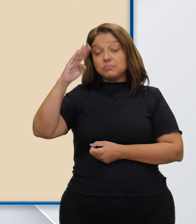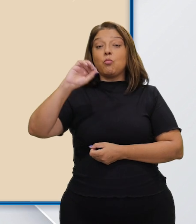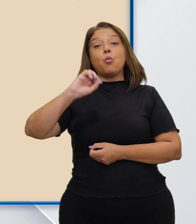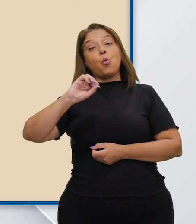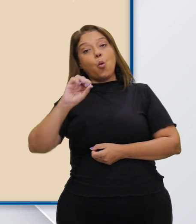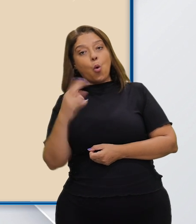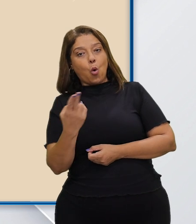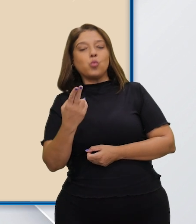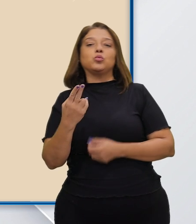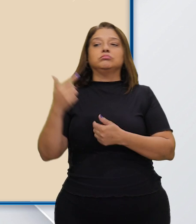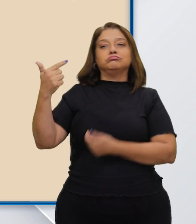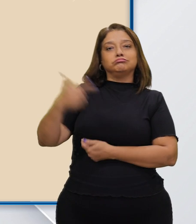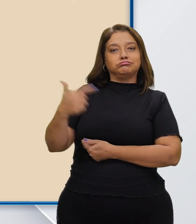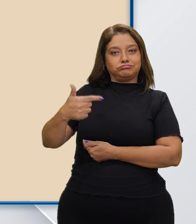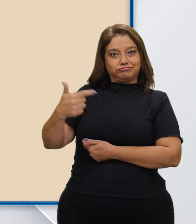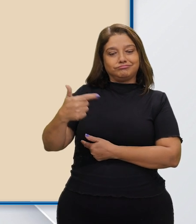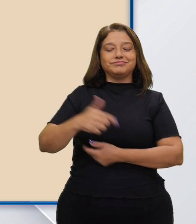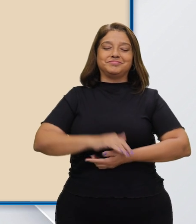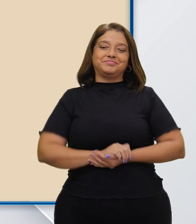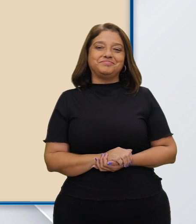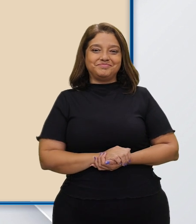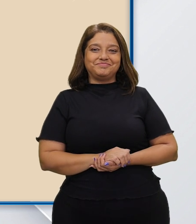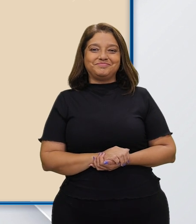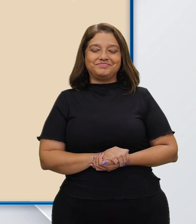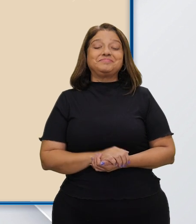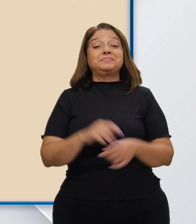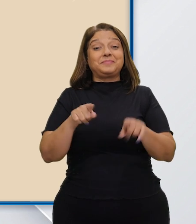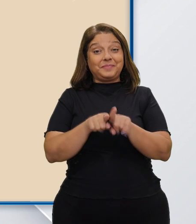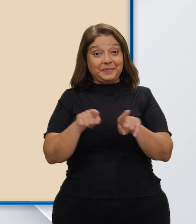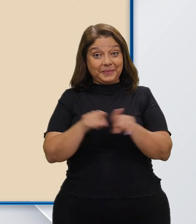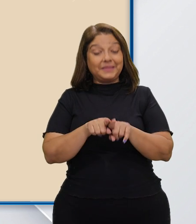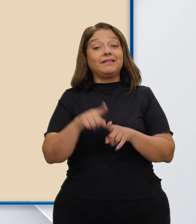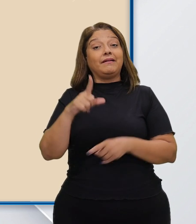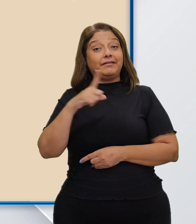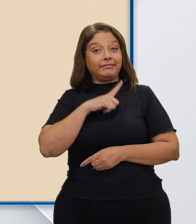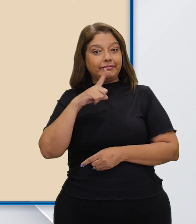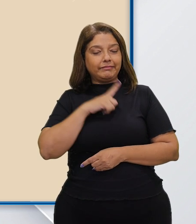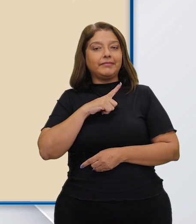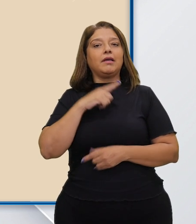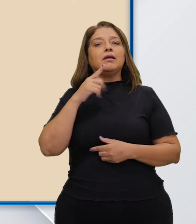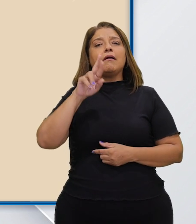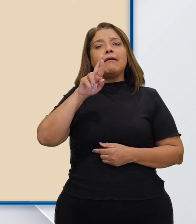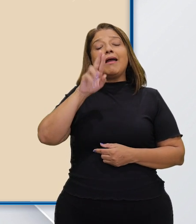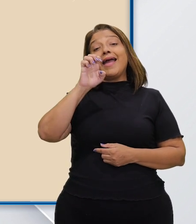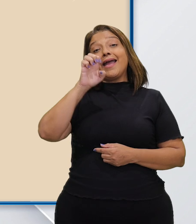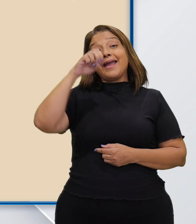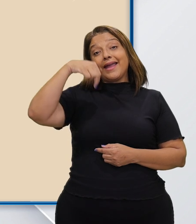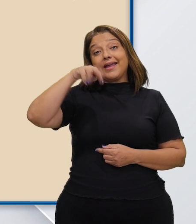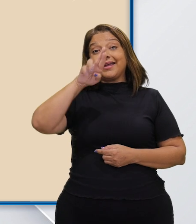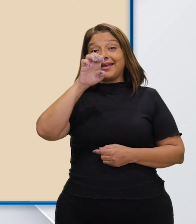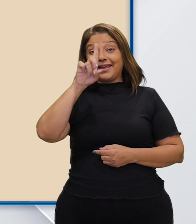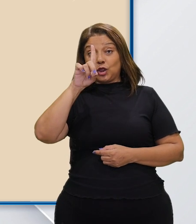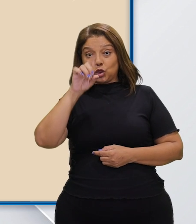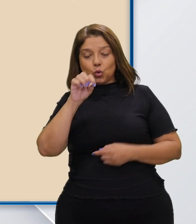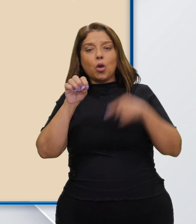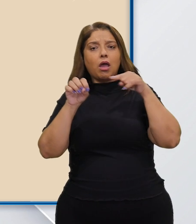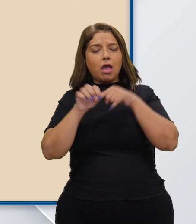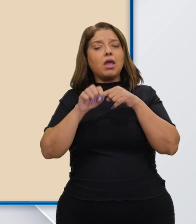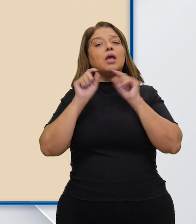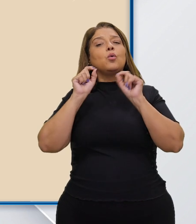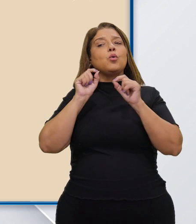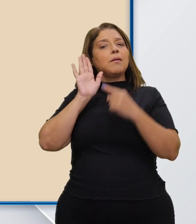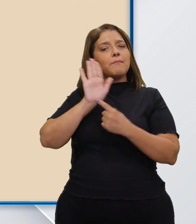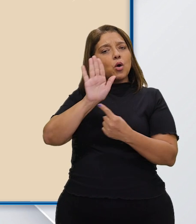ou secundários. E temos o enredo. Ele apresenta o conto,